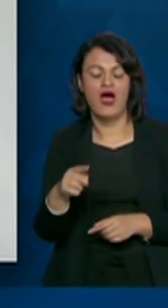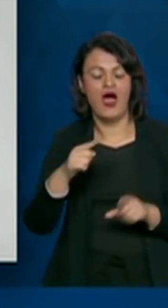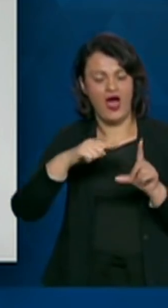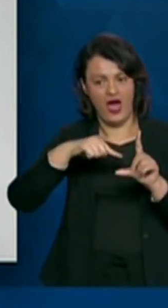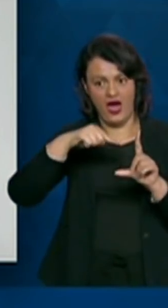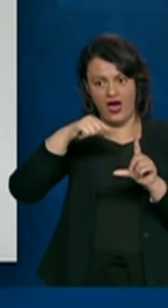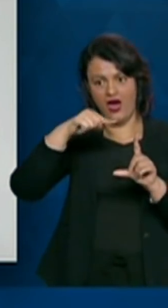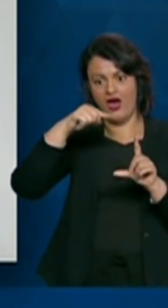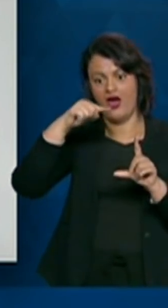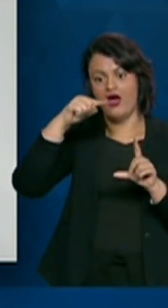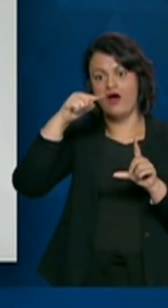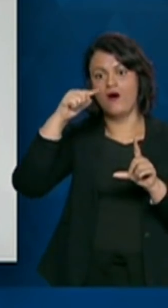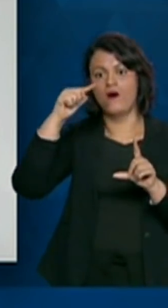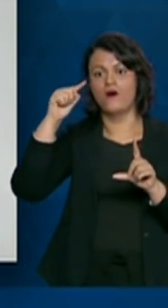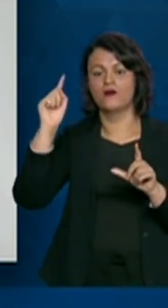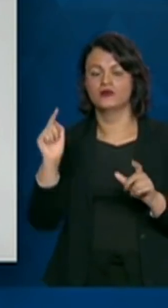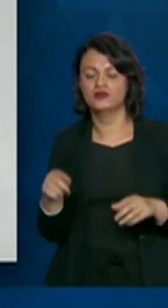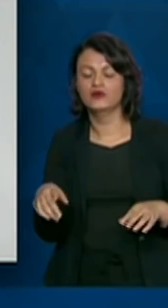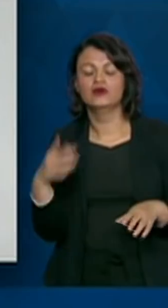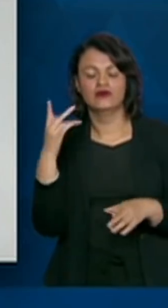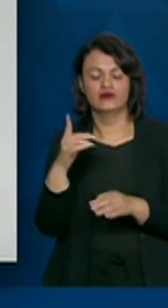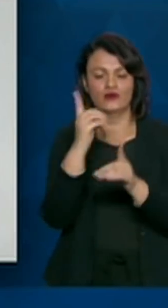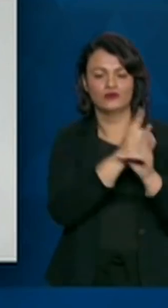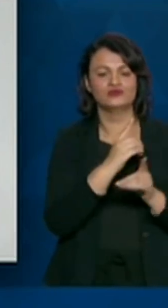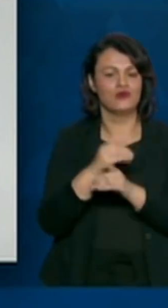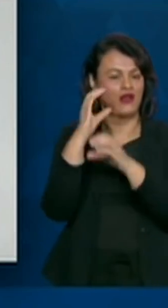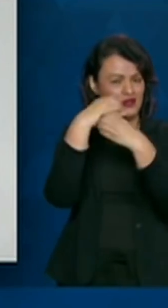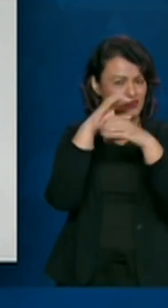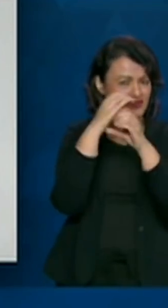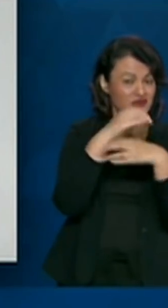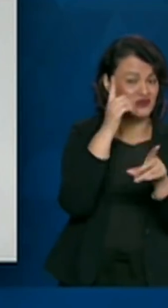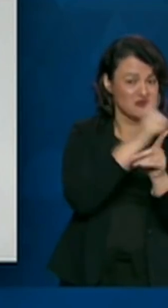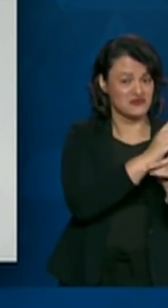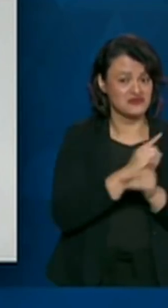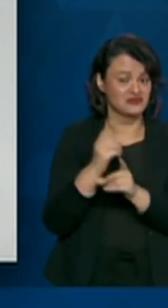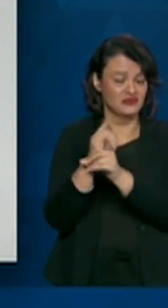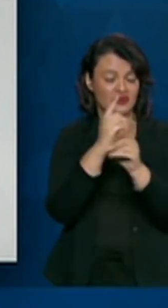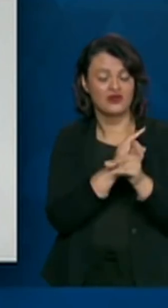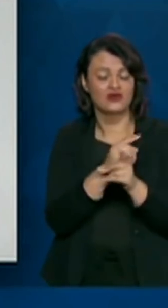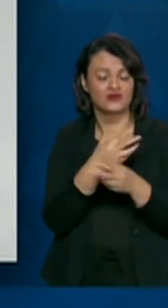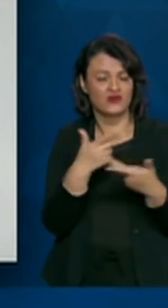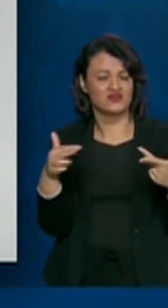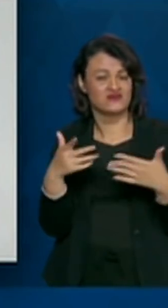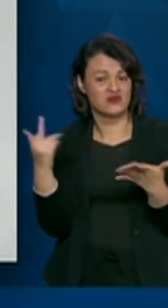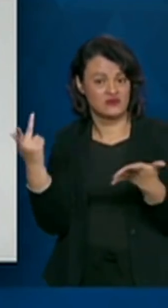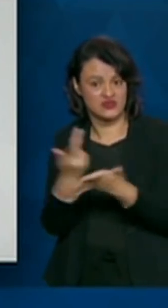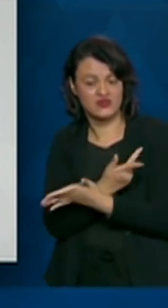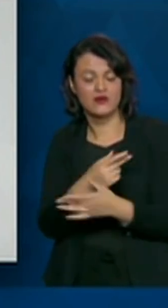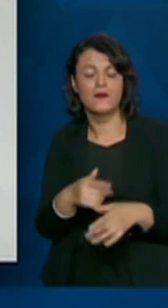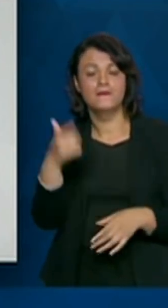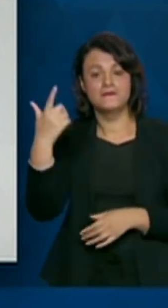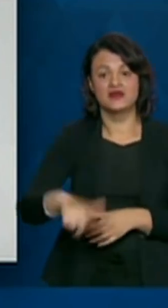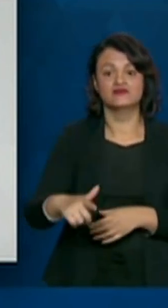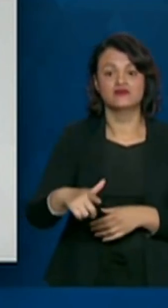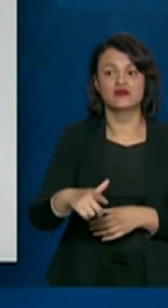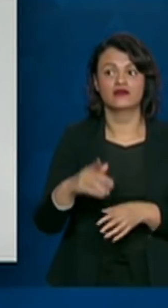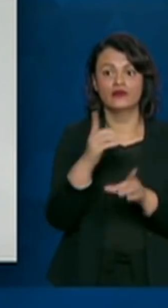aumento e a resposta laboratorial em relação a todos os casos que estavam represados, como também